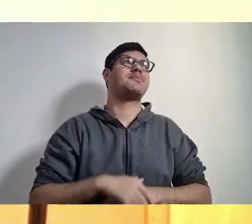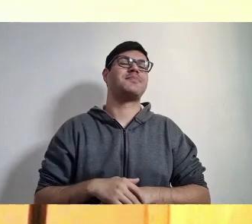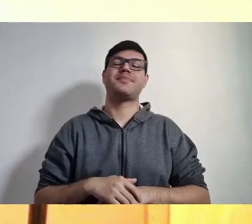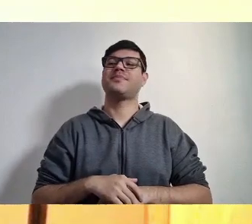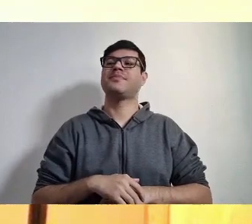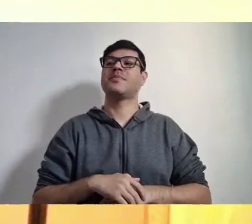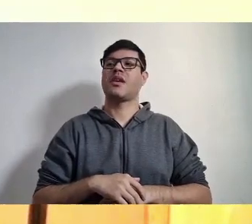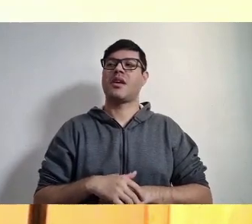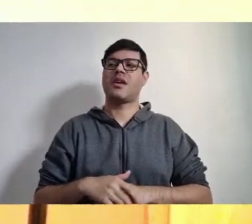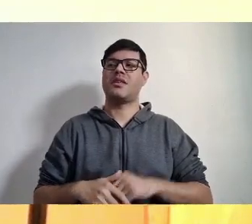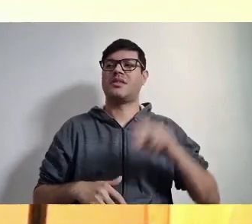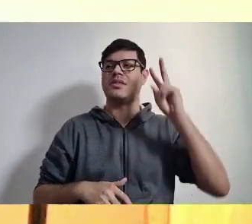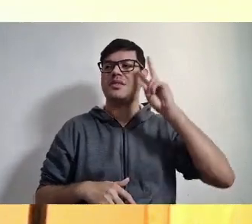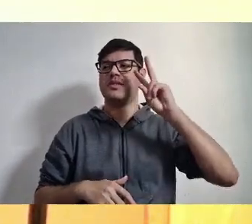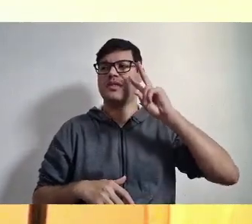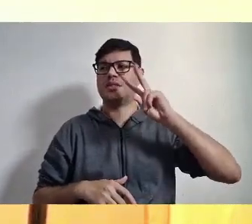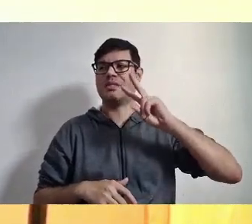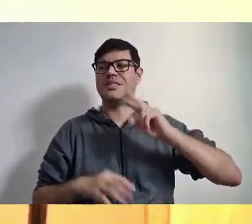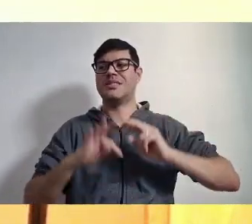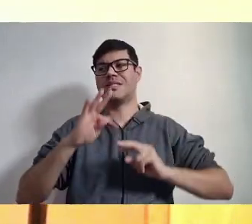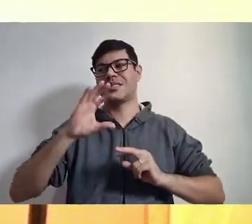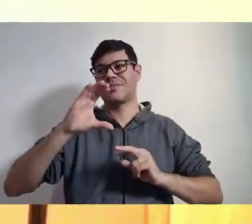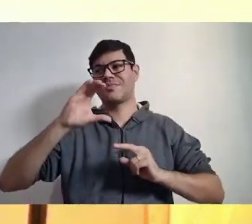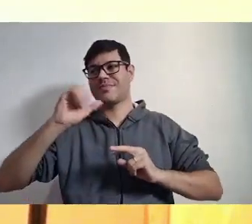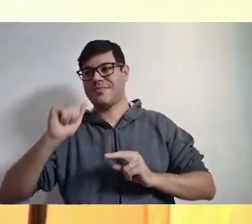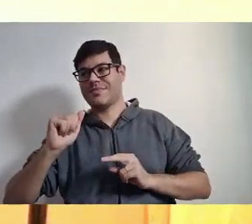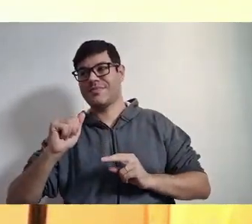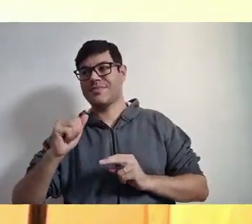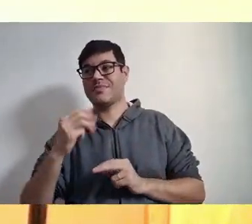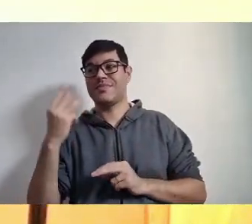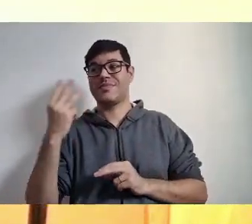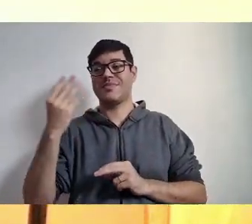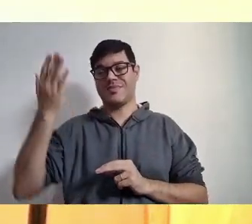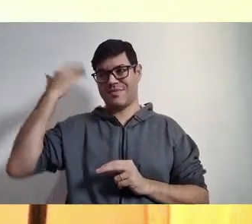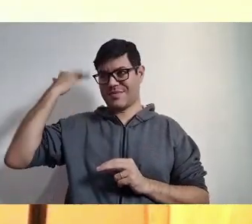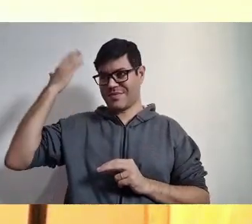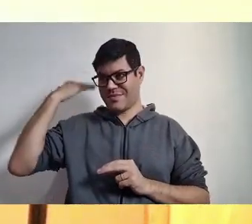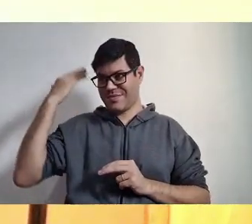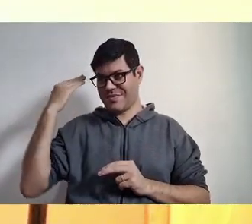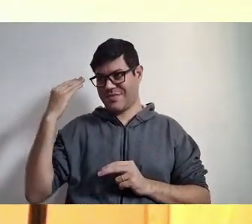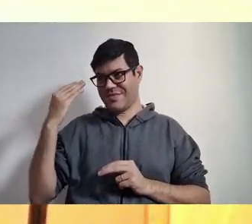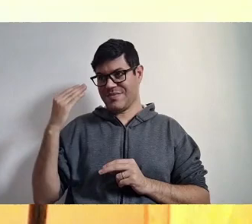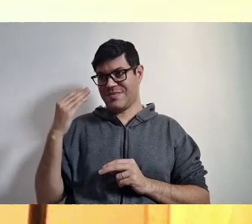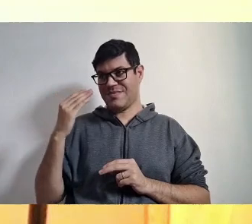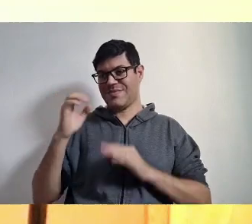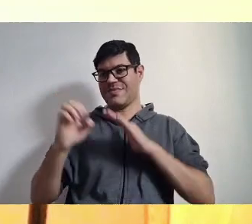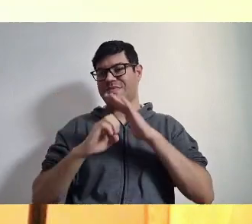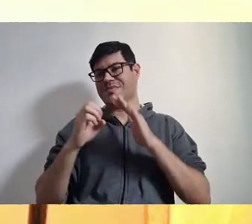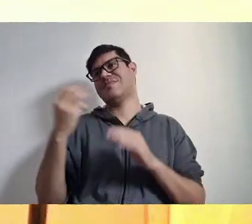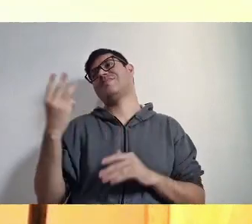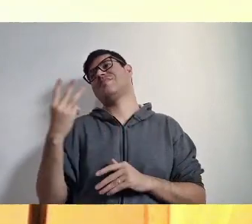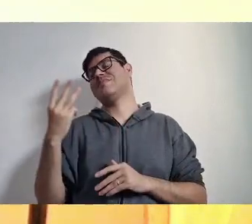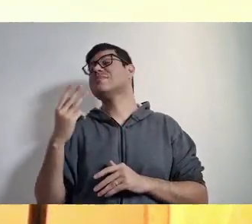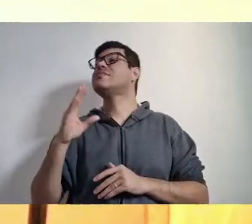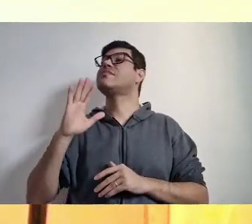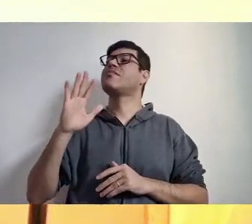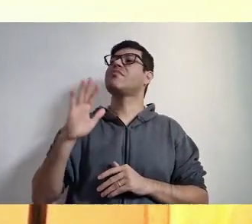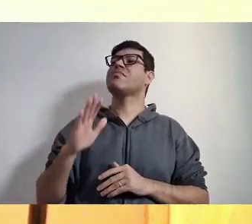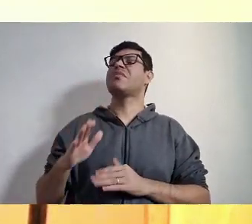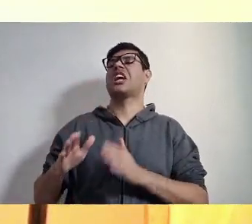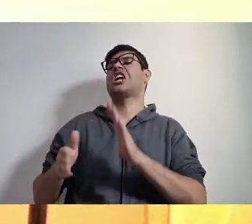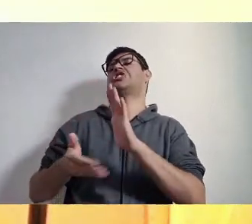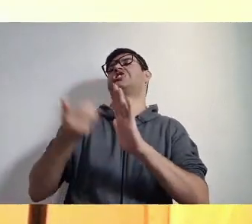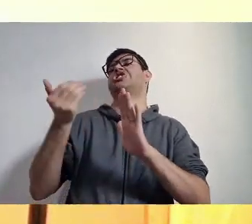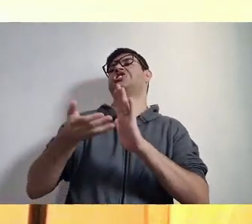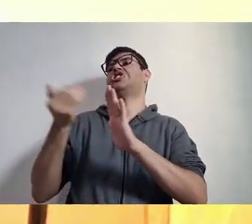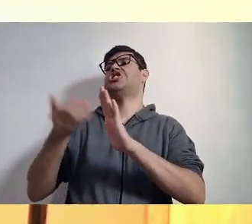transporte de Araras, né? Transporte coletivo. Ele era terceirizado. Prefeito Milton Severino chegou, não, tira essa firma daí, eu vou